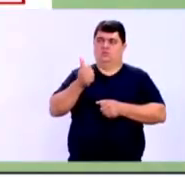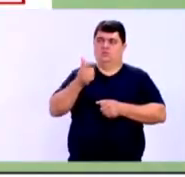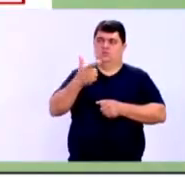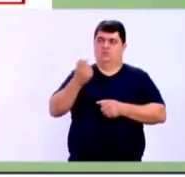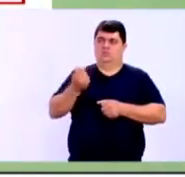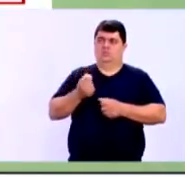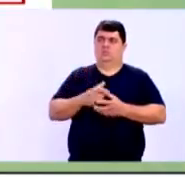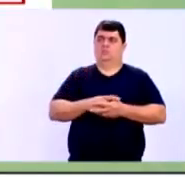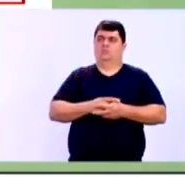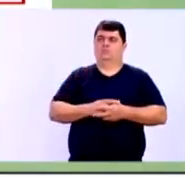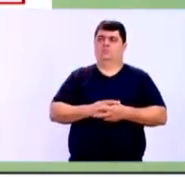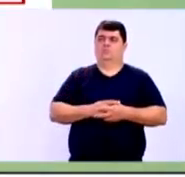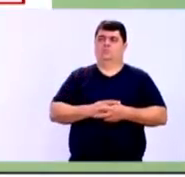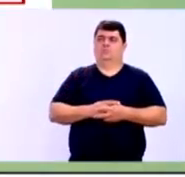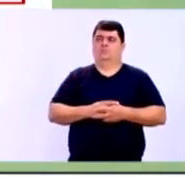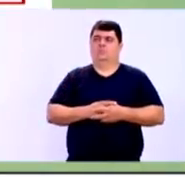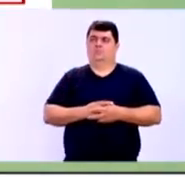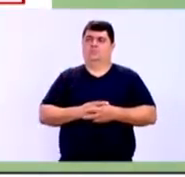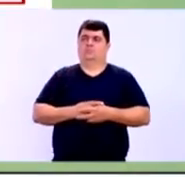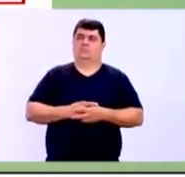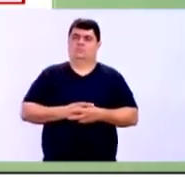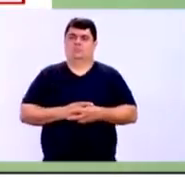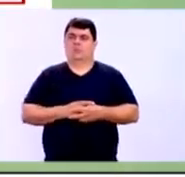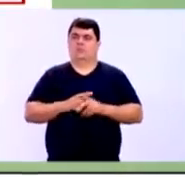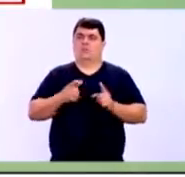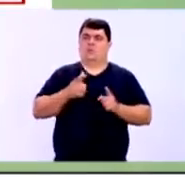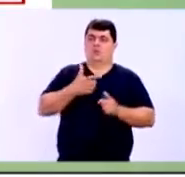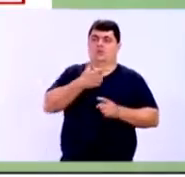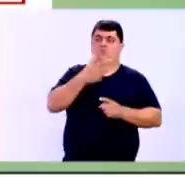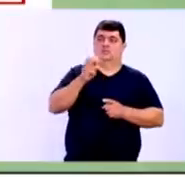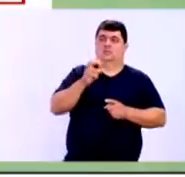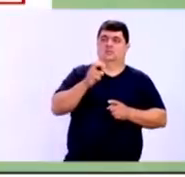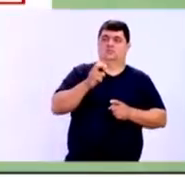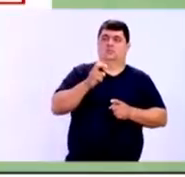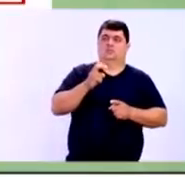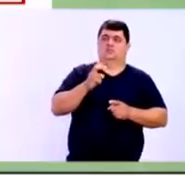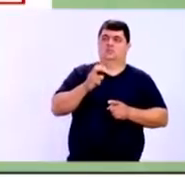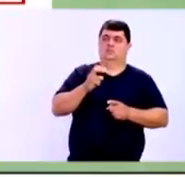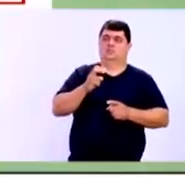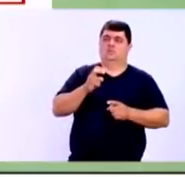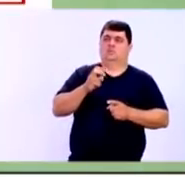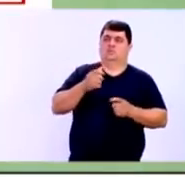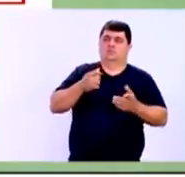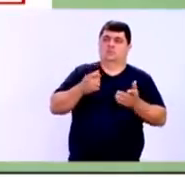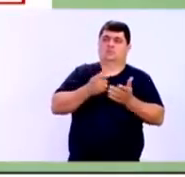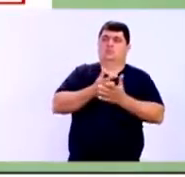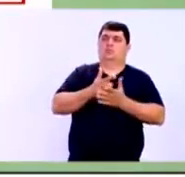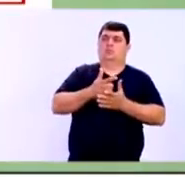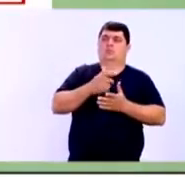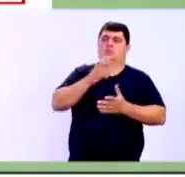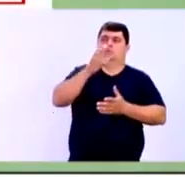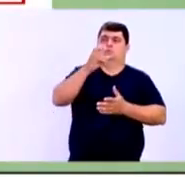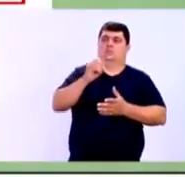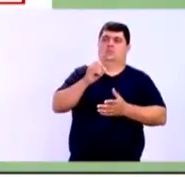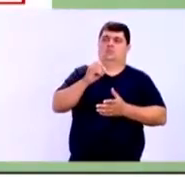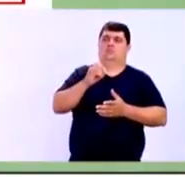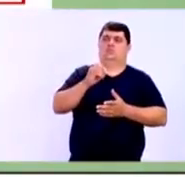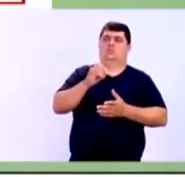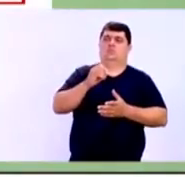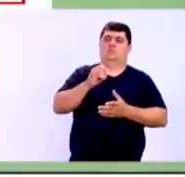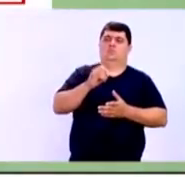certo? Mas no dia 25 teve outro lançamento, que foi a compra de 50 unidades